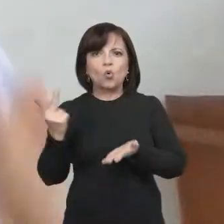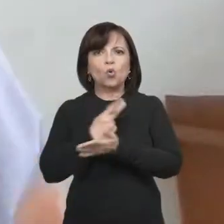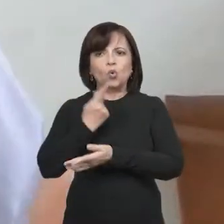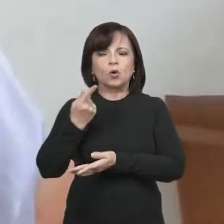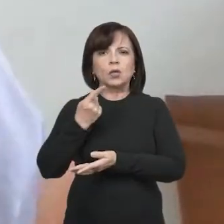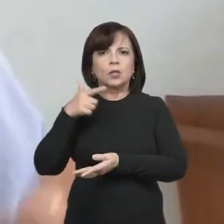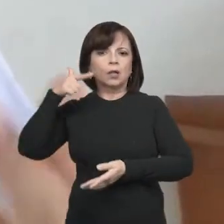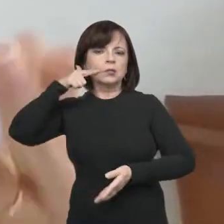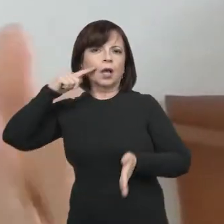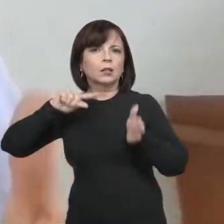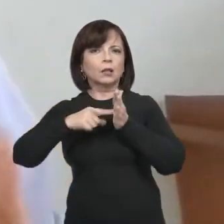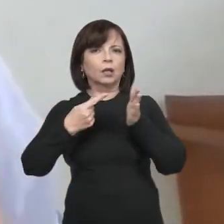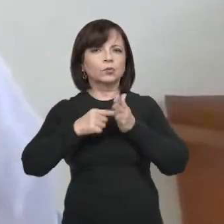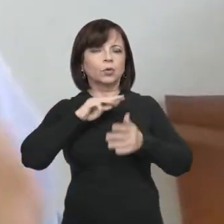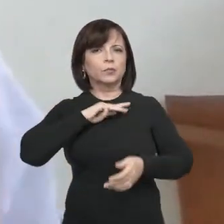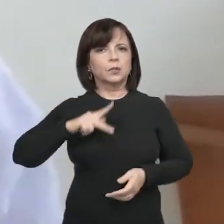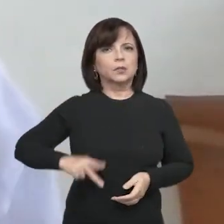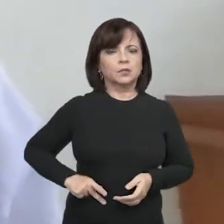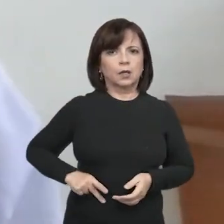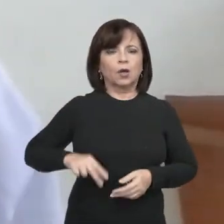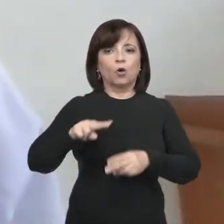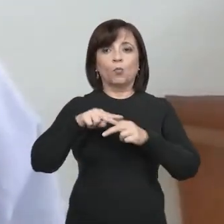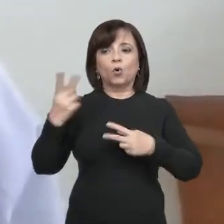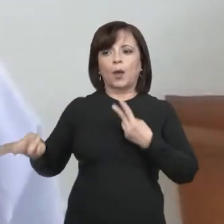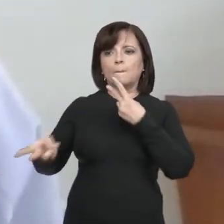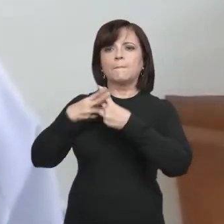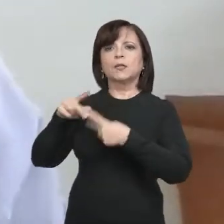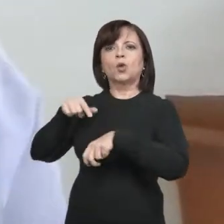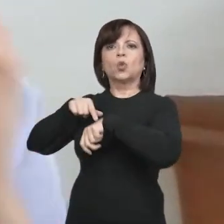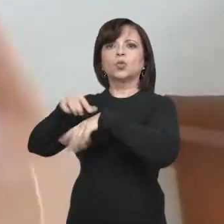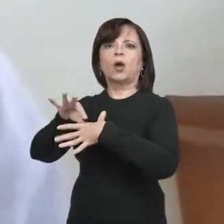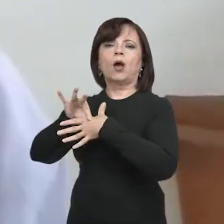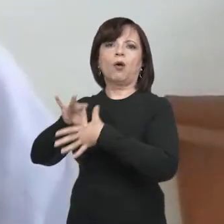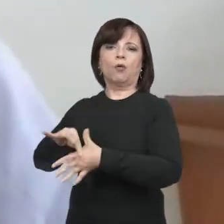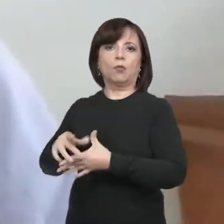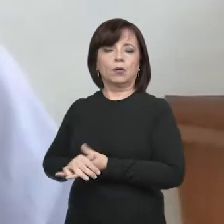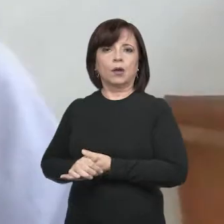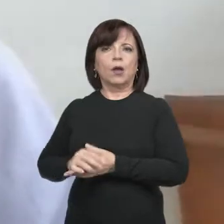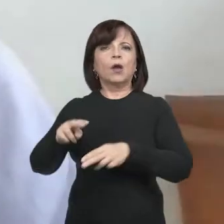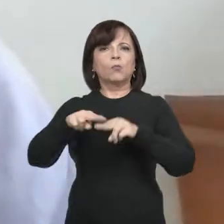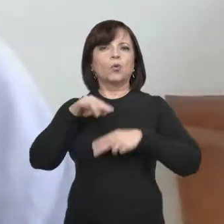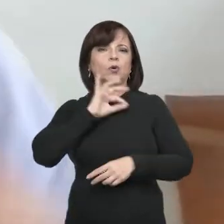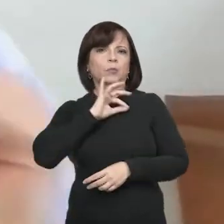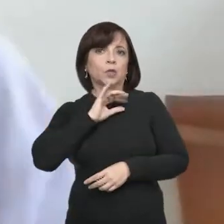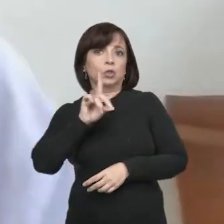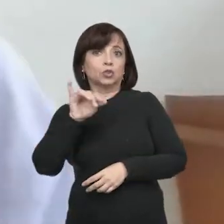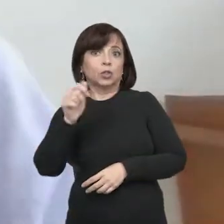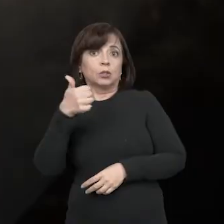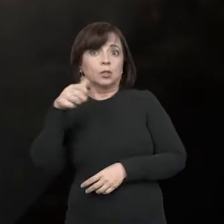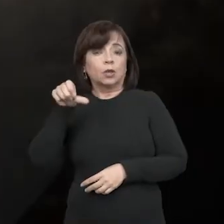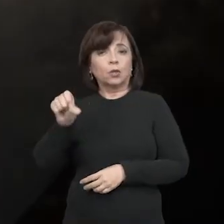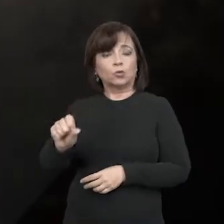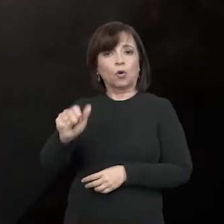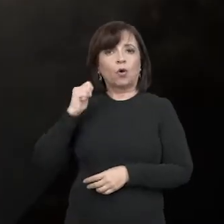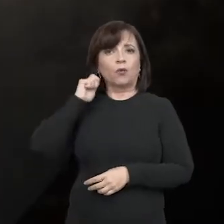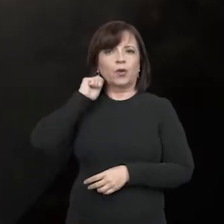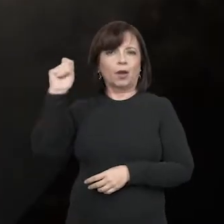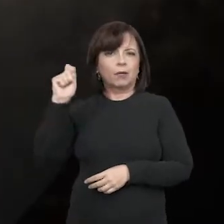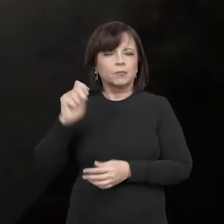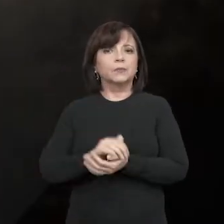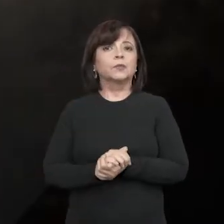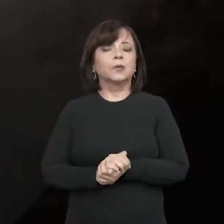Os fatos chegaram ao conhecimento do Ministério Público por meio do auto de prisão em flagrante, realizado pela autoridade policial, que no dia 19 de abril